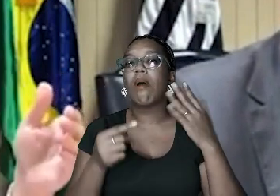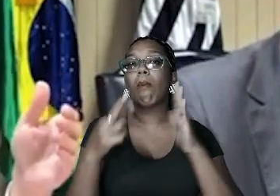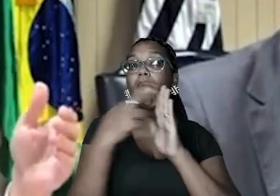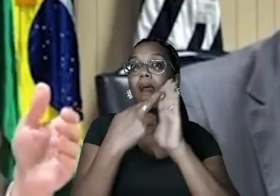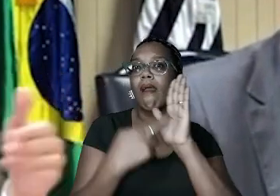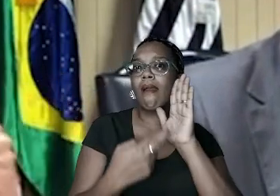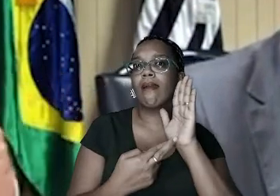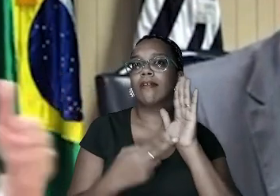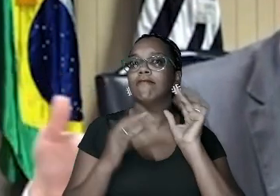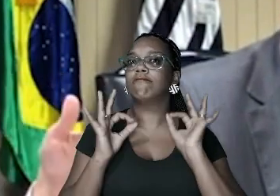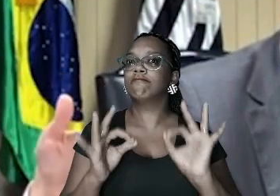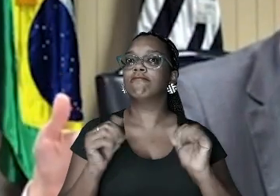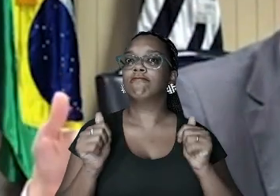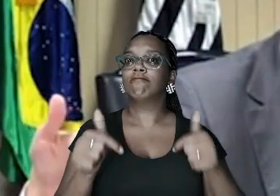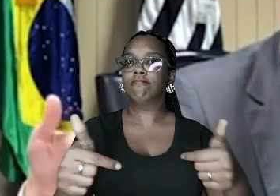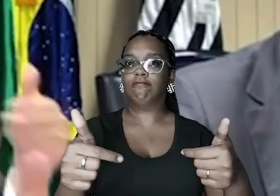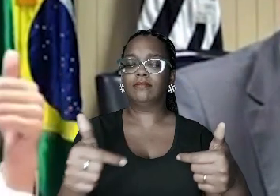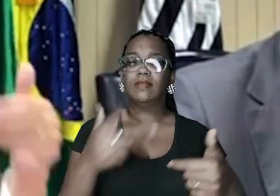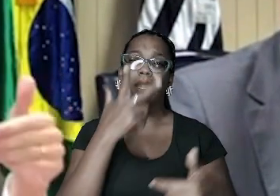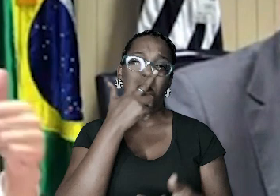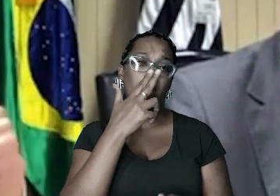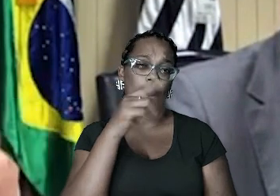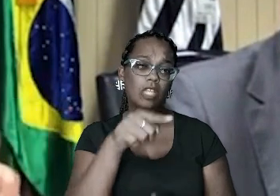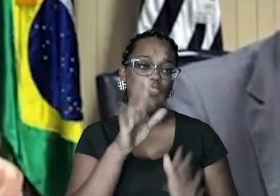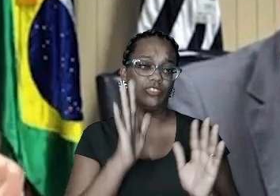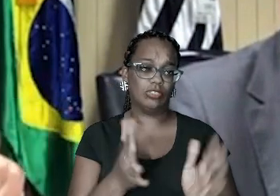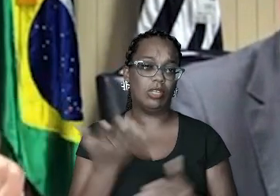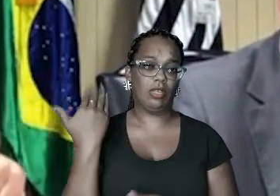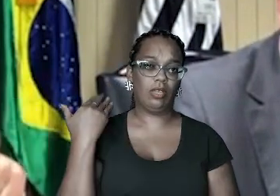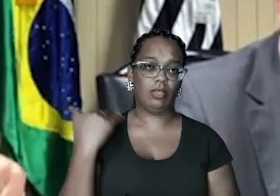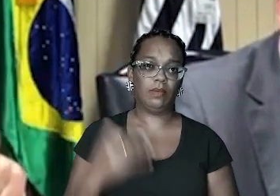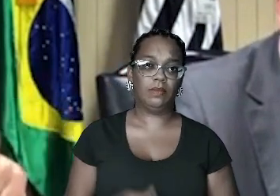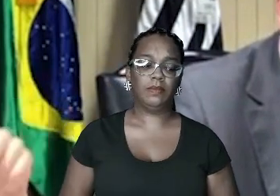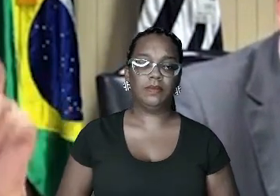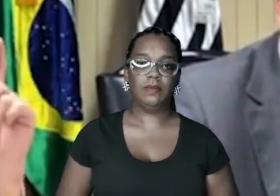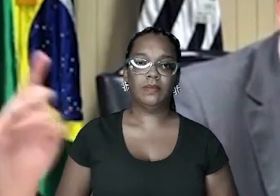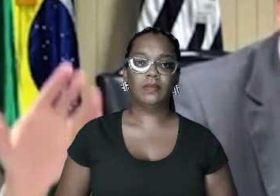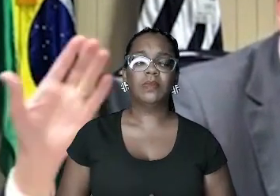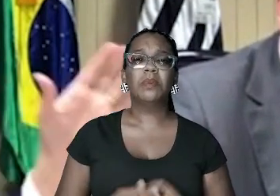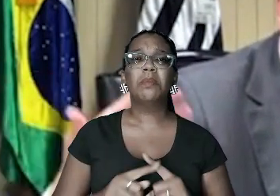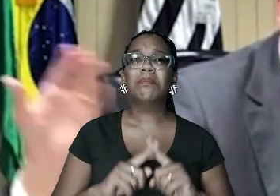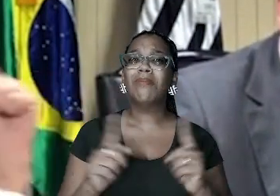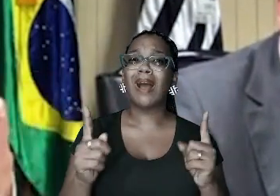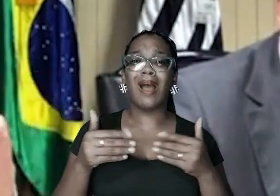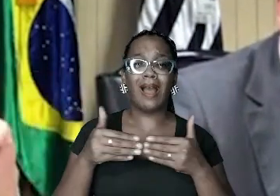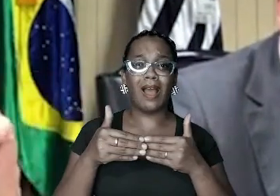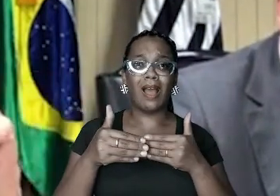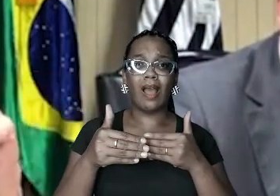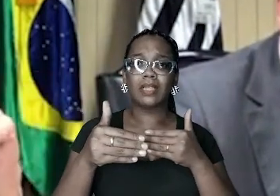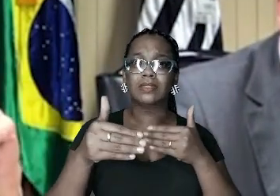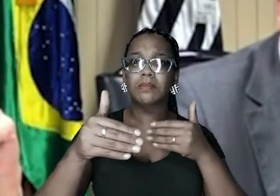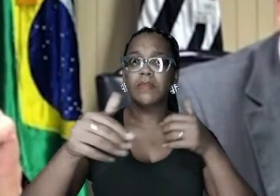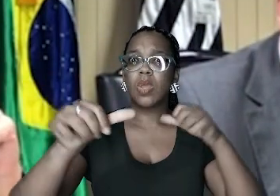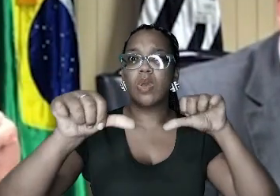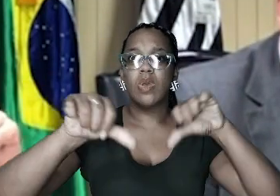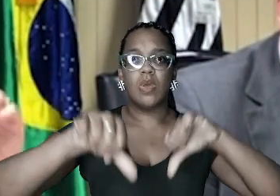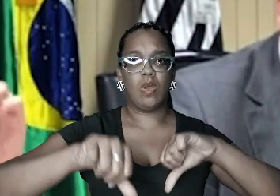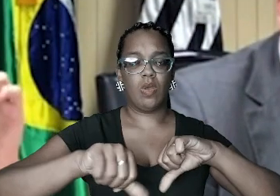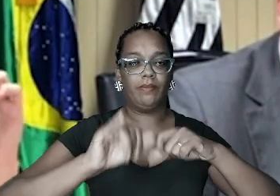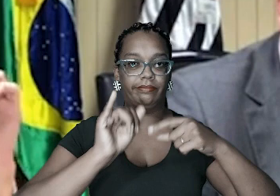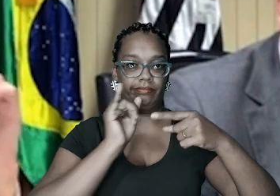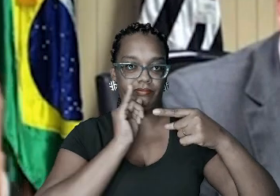me consegue construir os elementos necessários para fazer com que a regra encida e me parece que isso se fez já